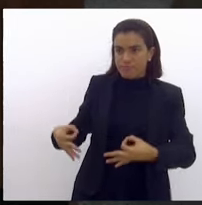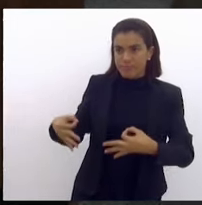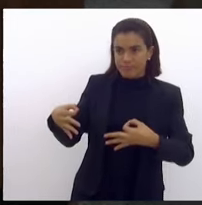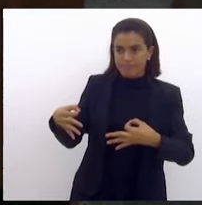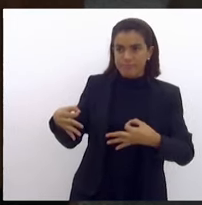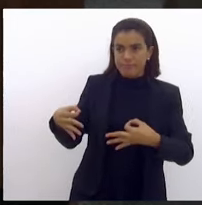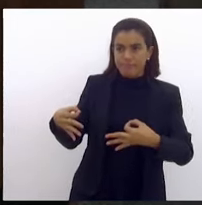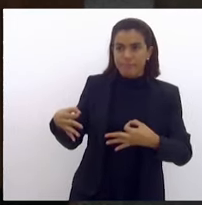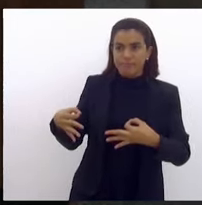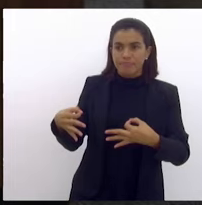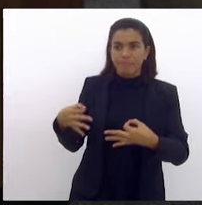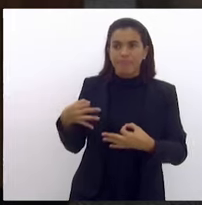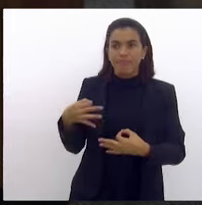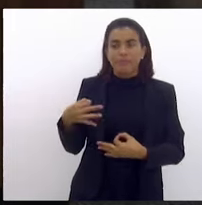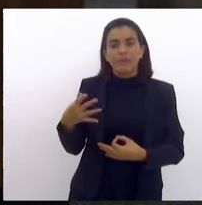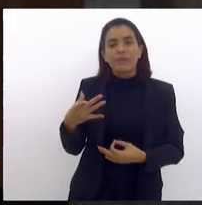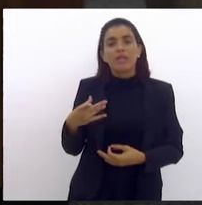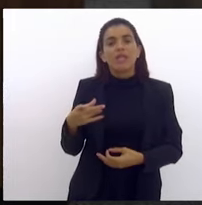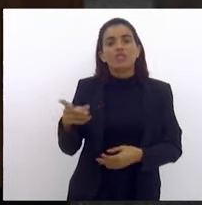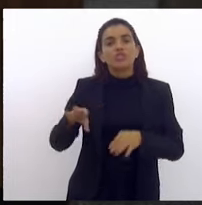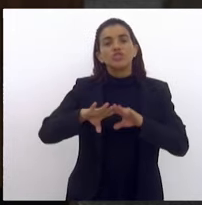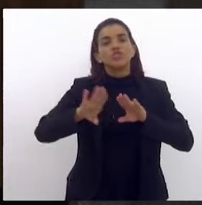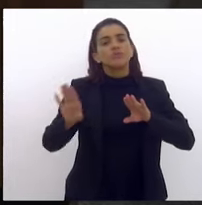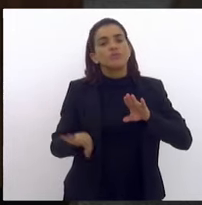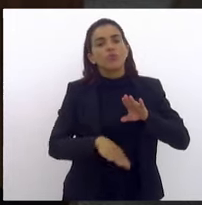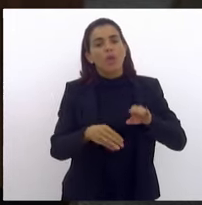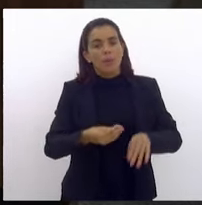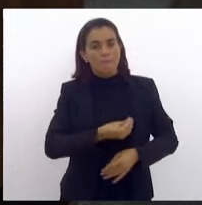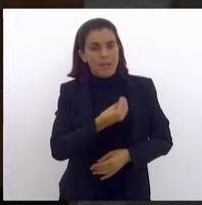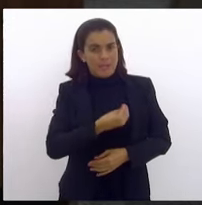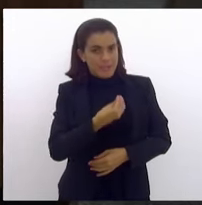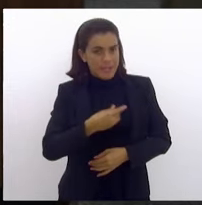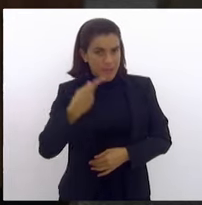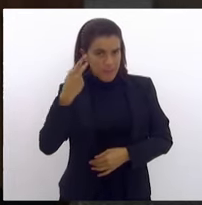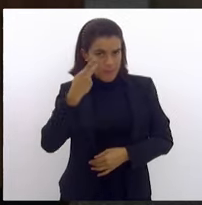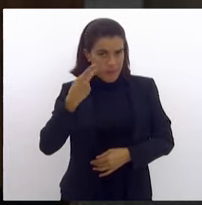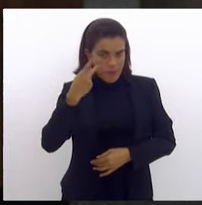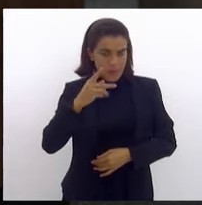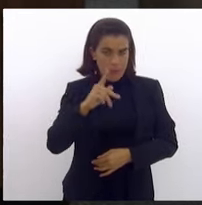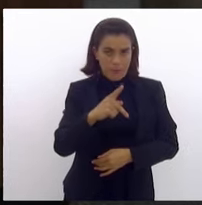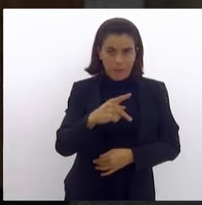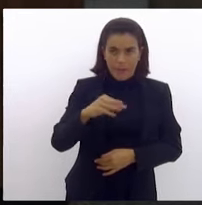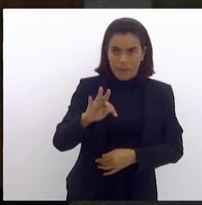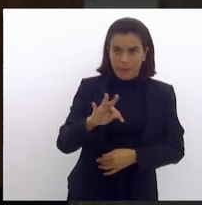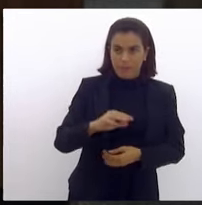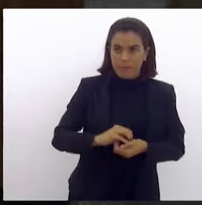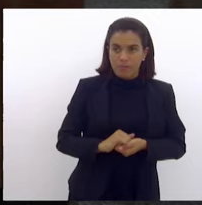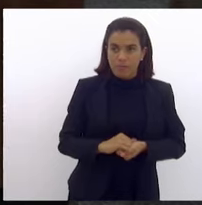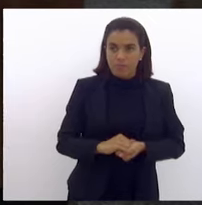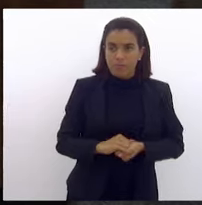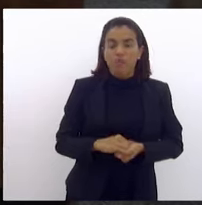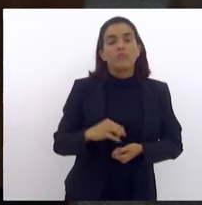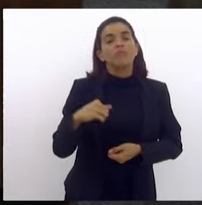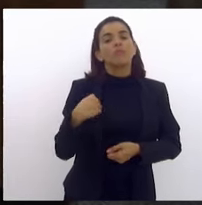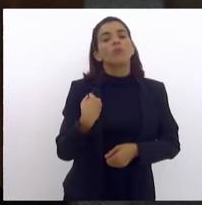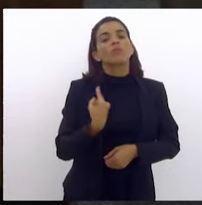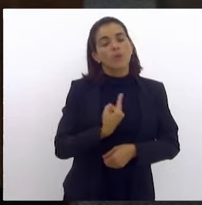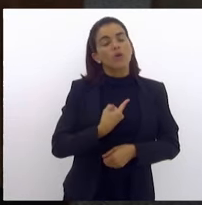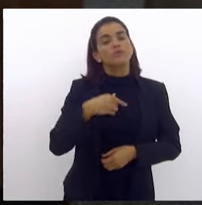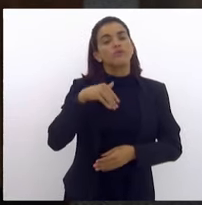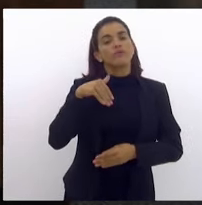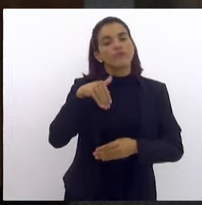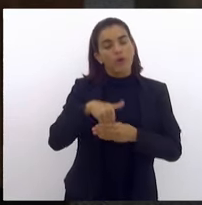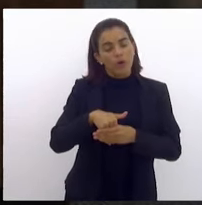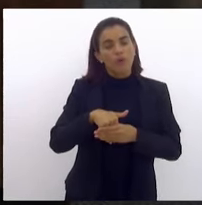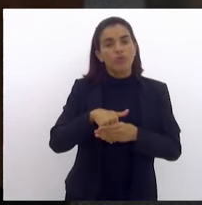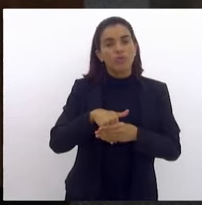é, querer descaracterizar o que é a participação do PT. Então, nosso voto é